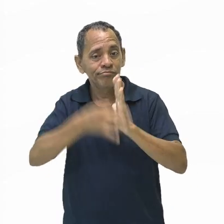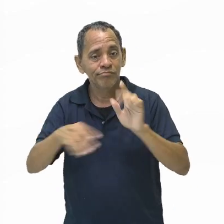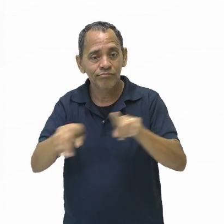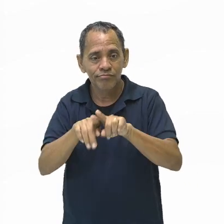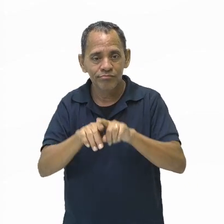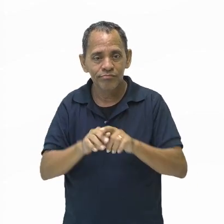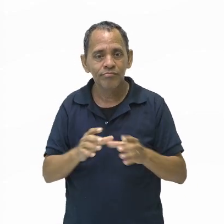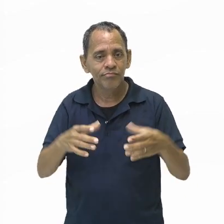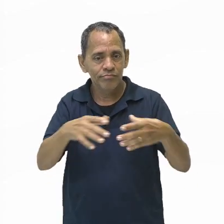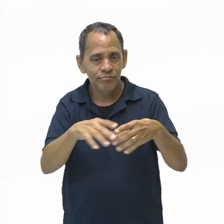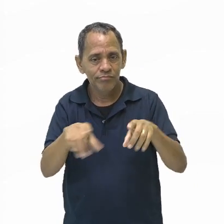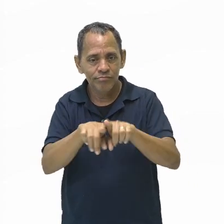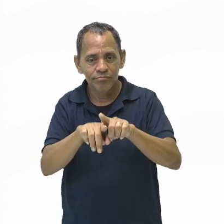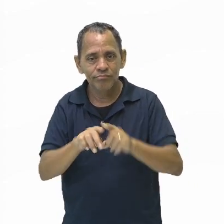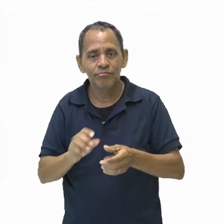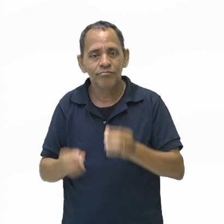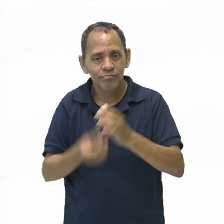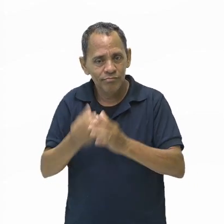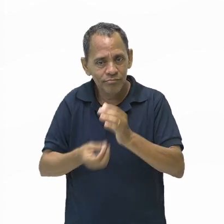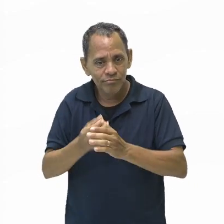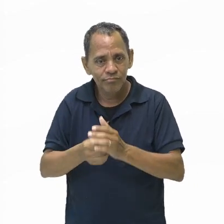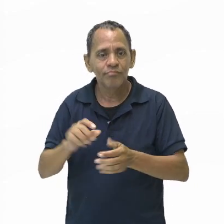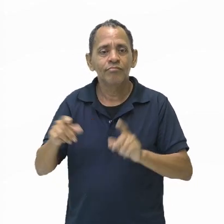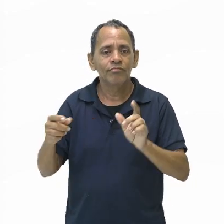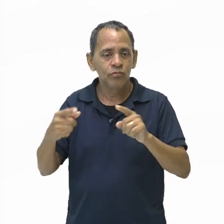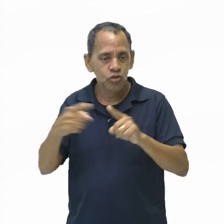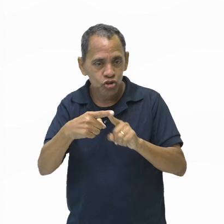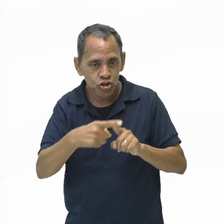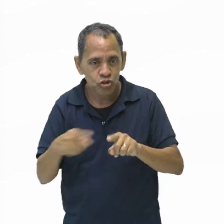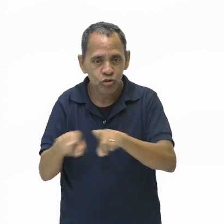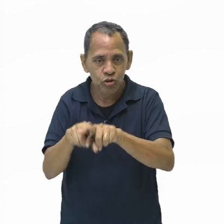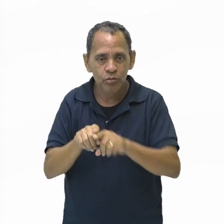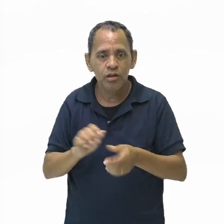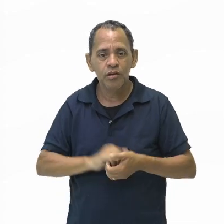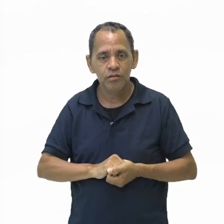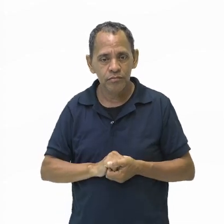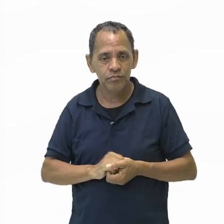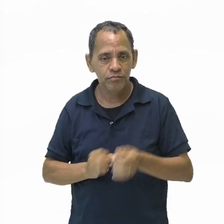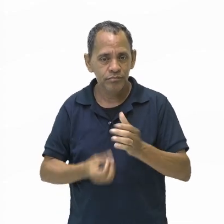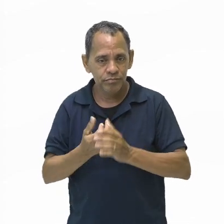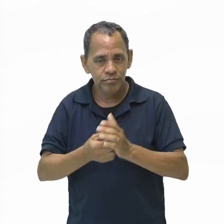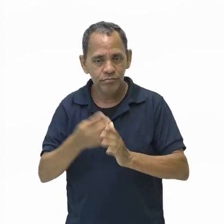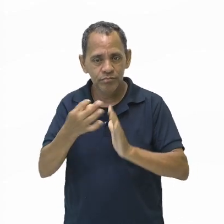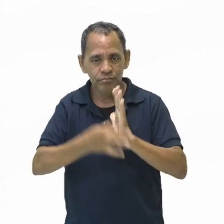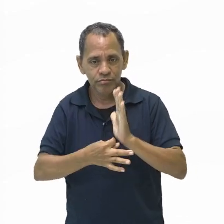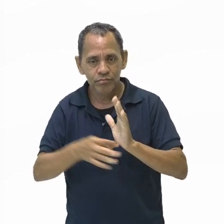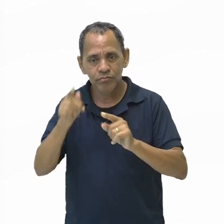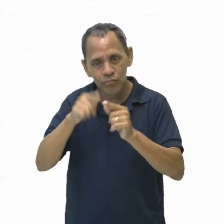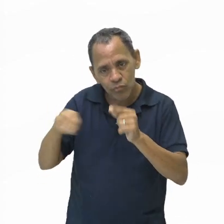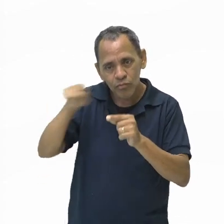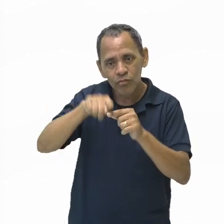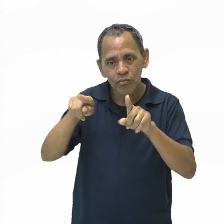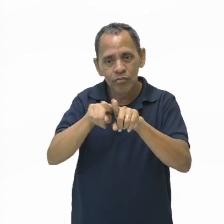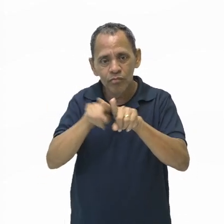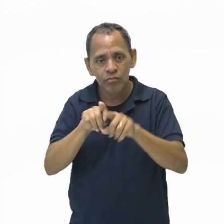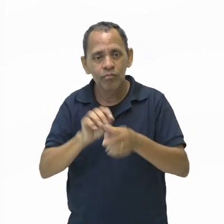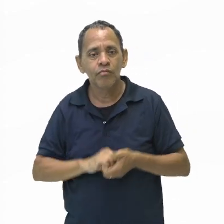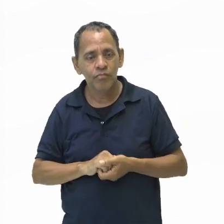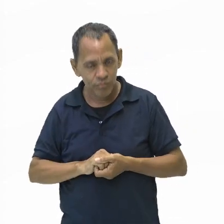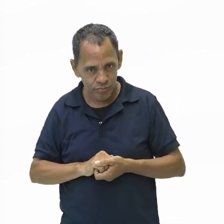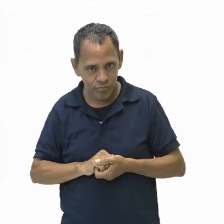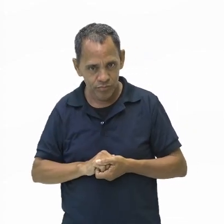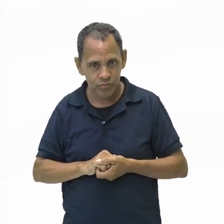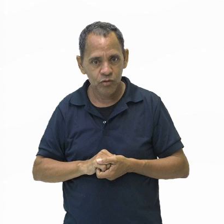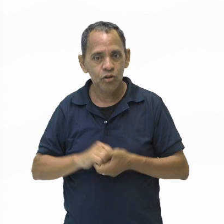e estilísticos, condições de produção, circulação e recepção de textos, relações lógico-discursivas, coesão e coerência em textos